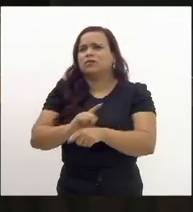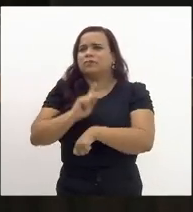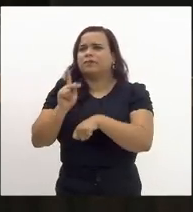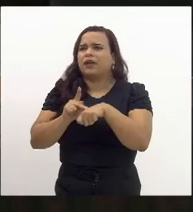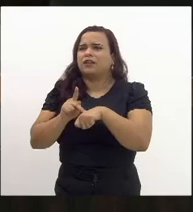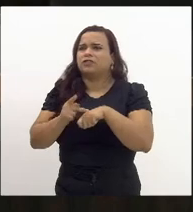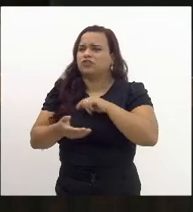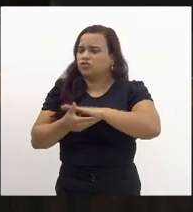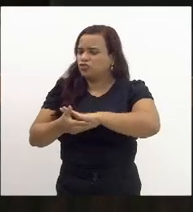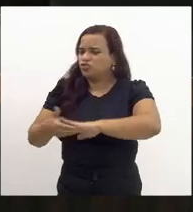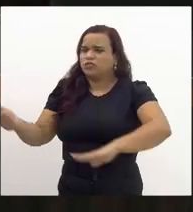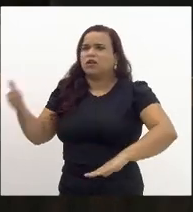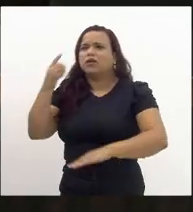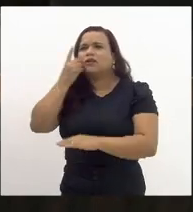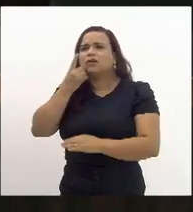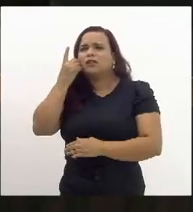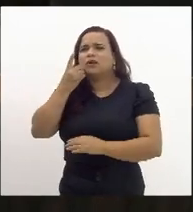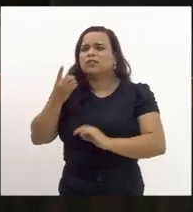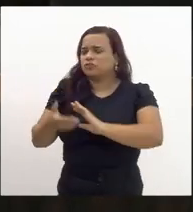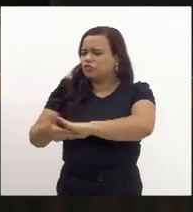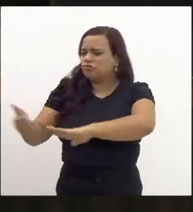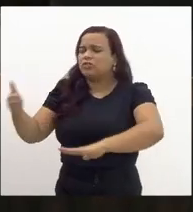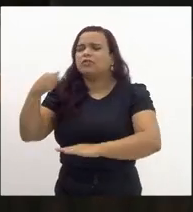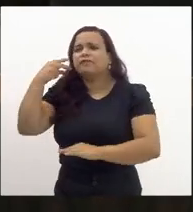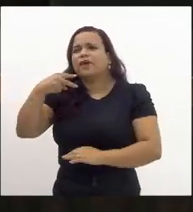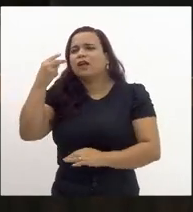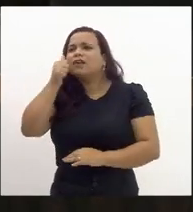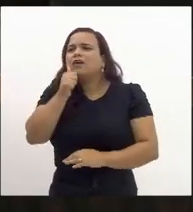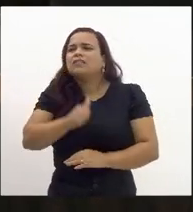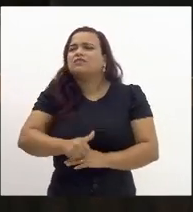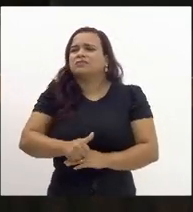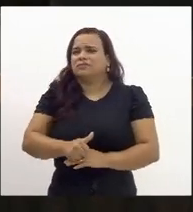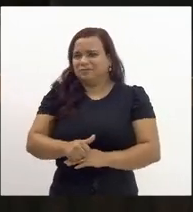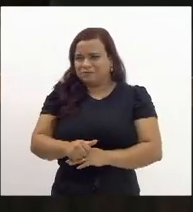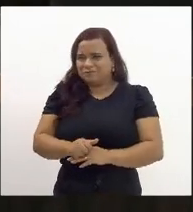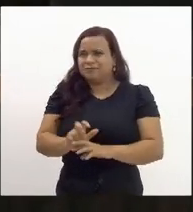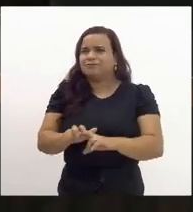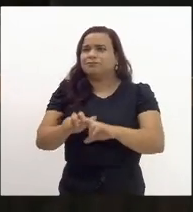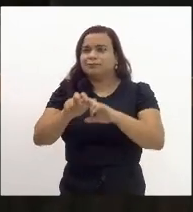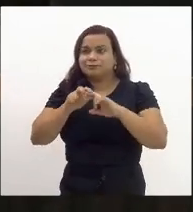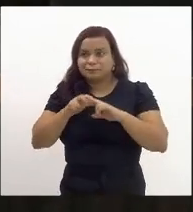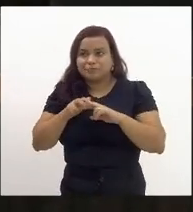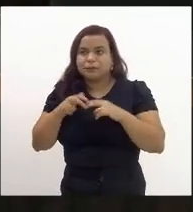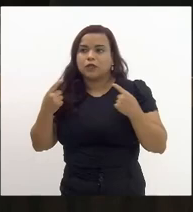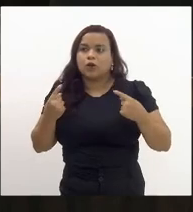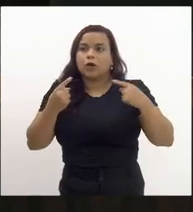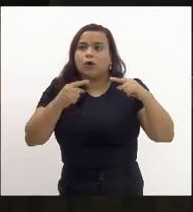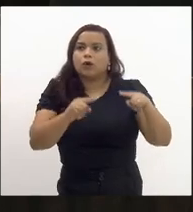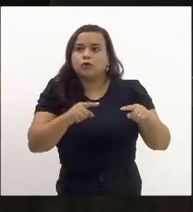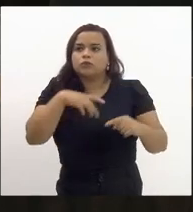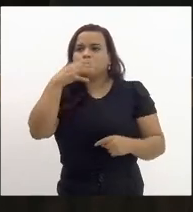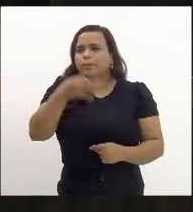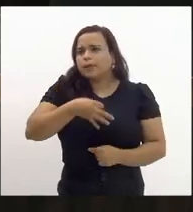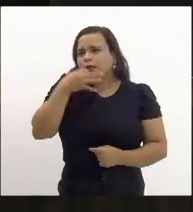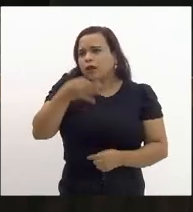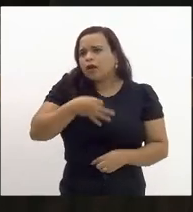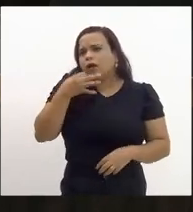caçar deputada, caçar vereadora, porque se opõe